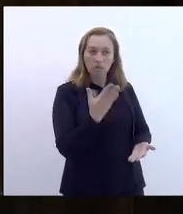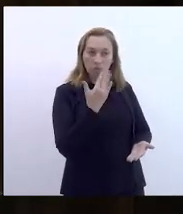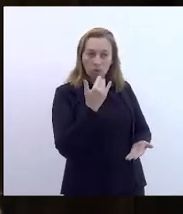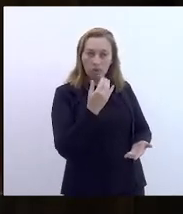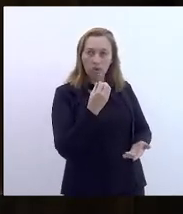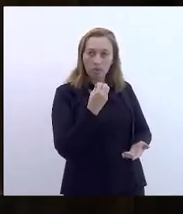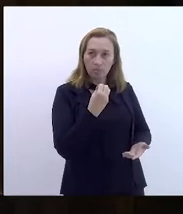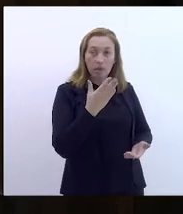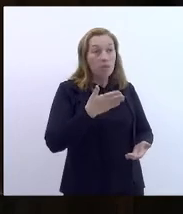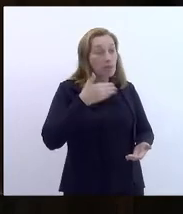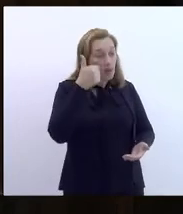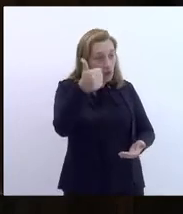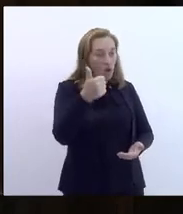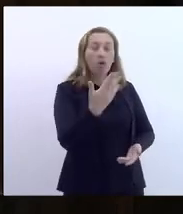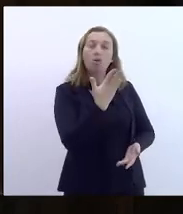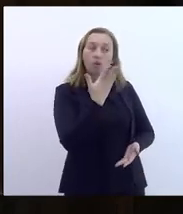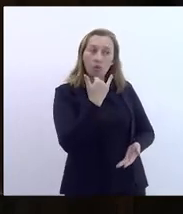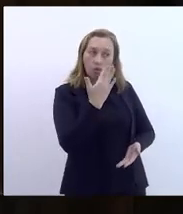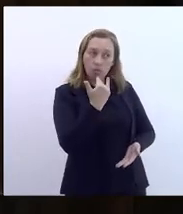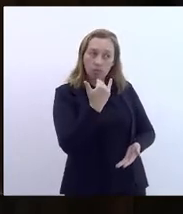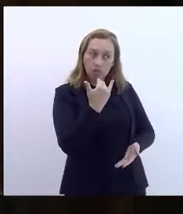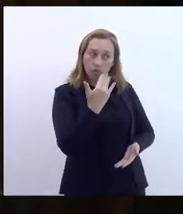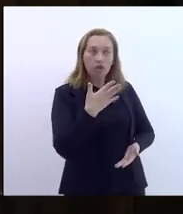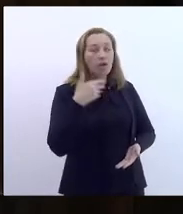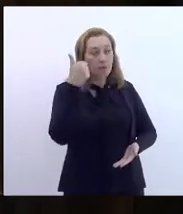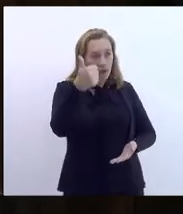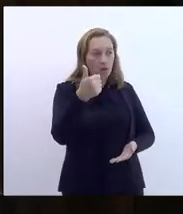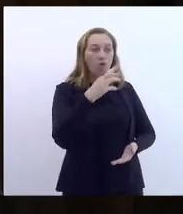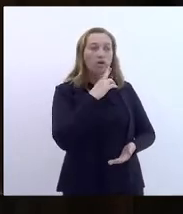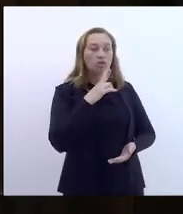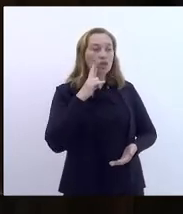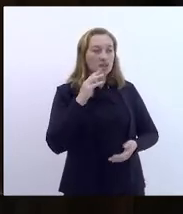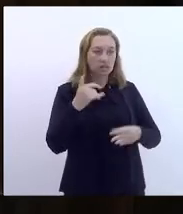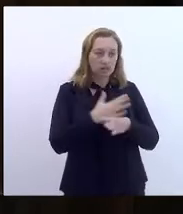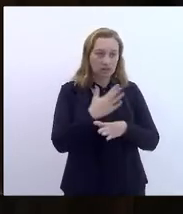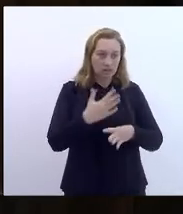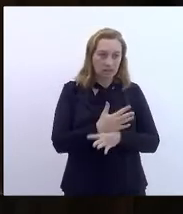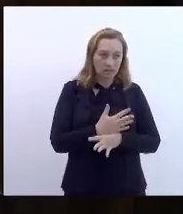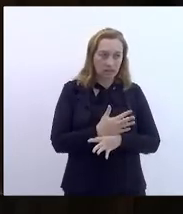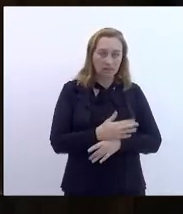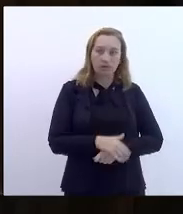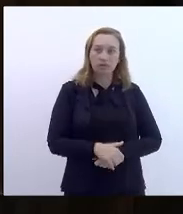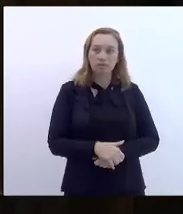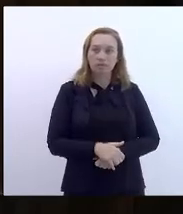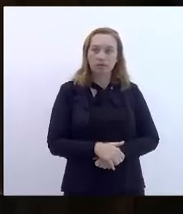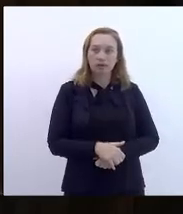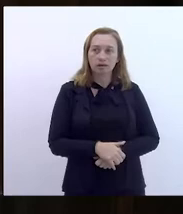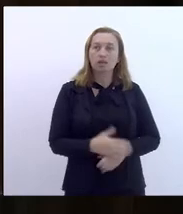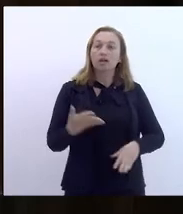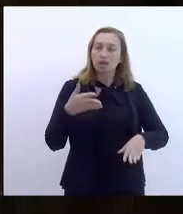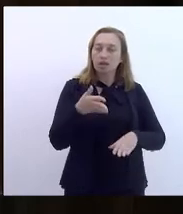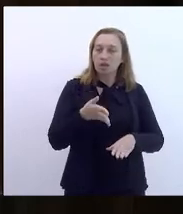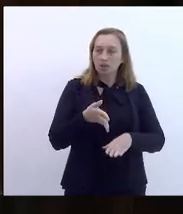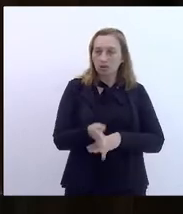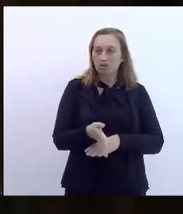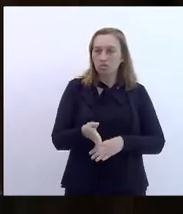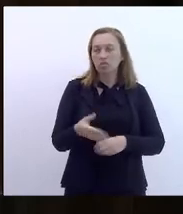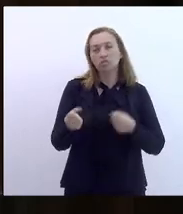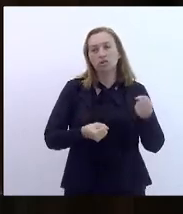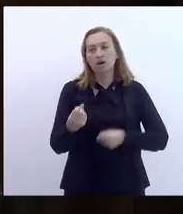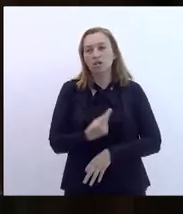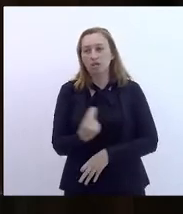você se alimentarem da melhor comida do melhor restaurante da cidade e entrou no carro e foi